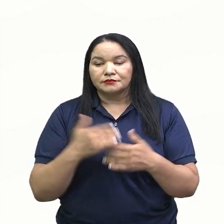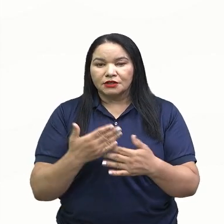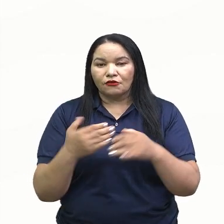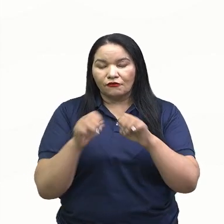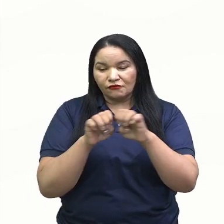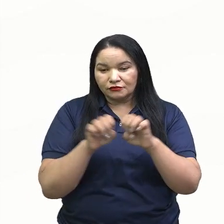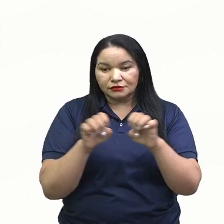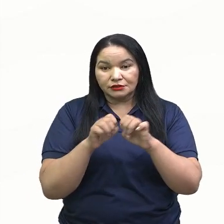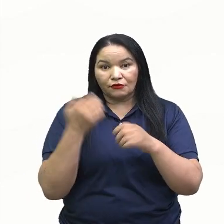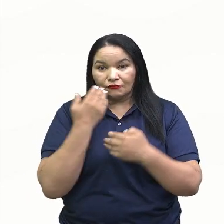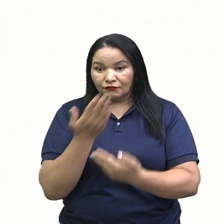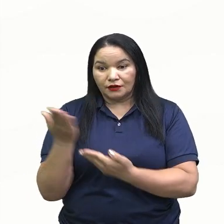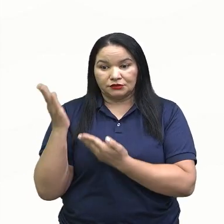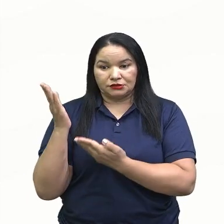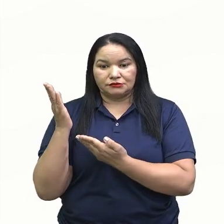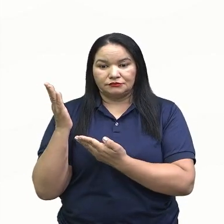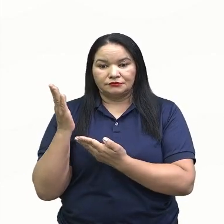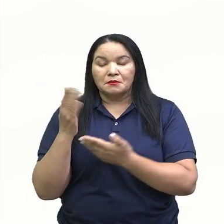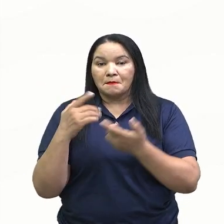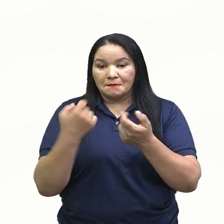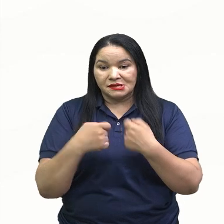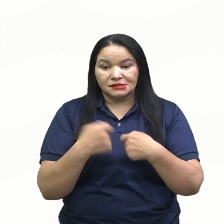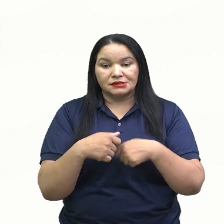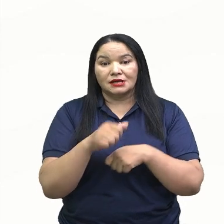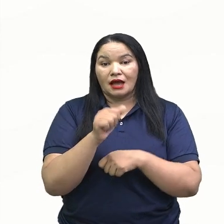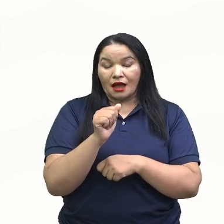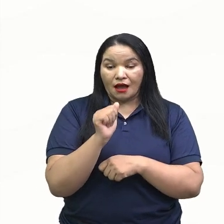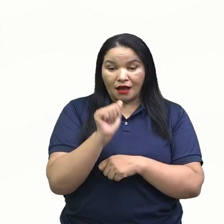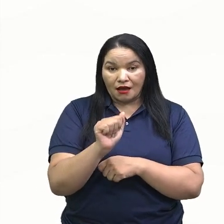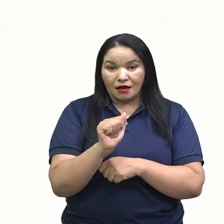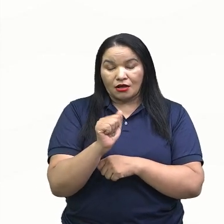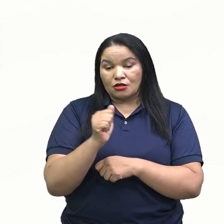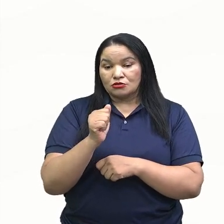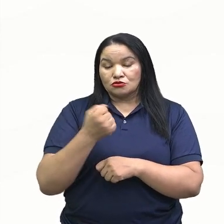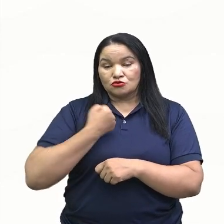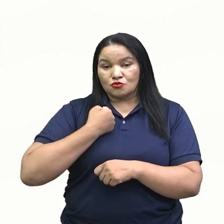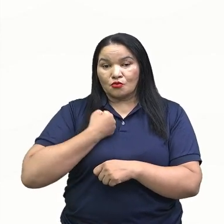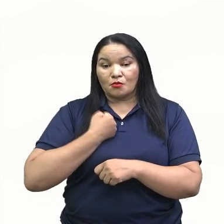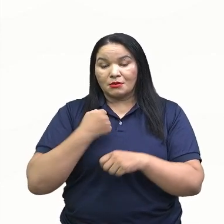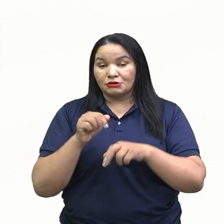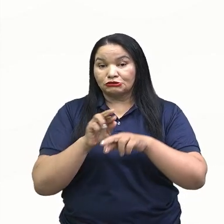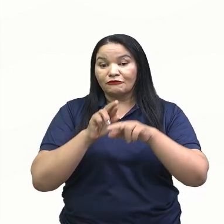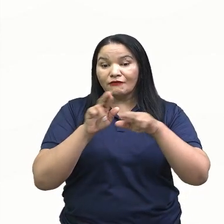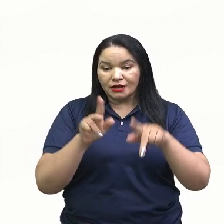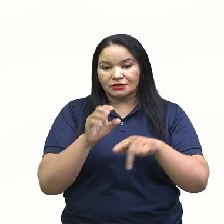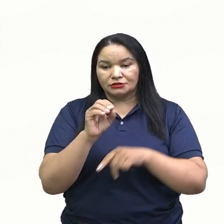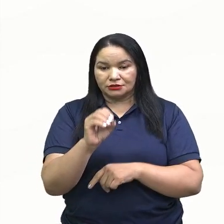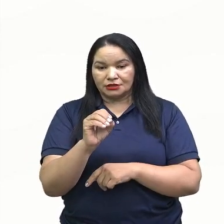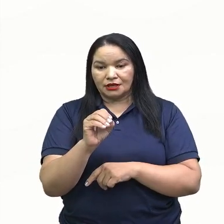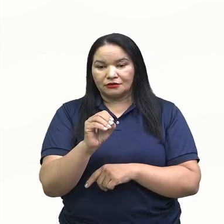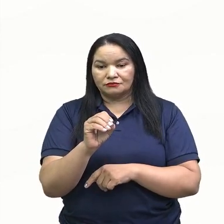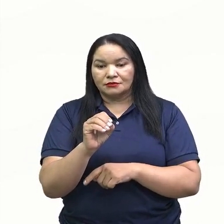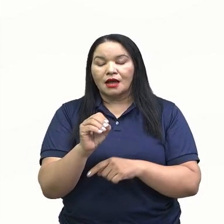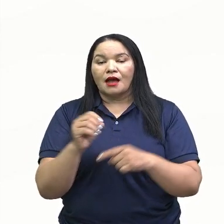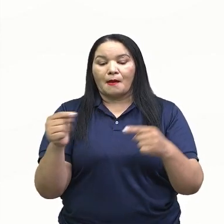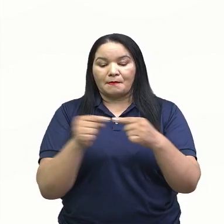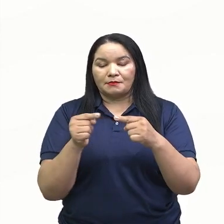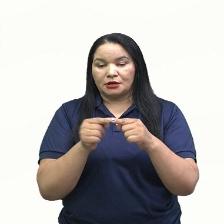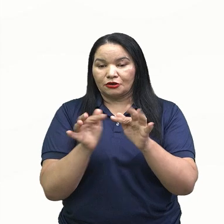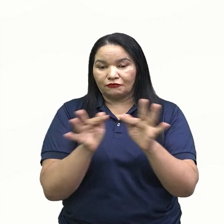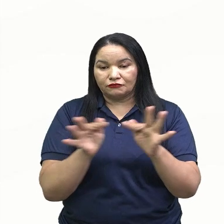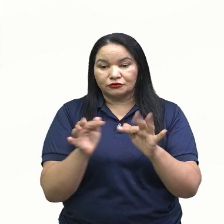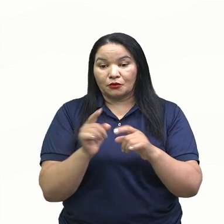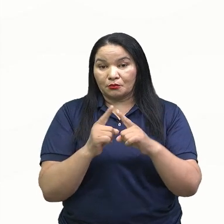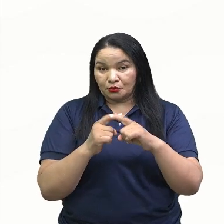este formato aqui, onde o a é um número diferente de zero, você está diante de uma função polinomial